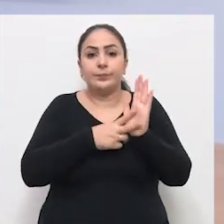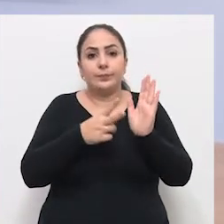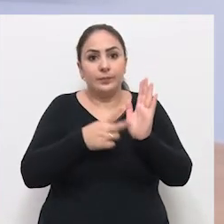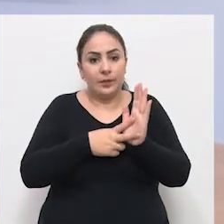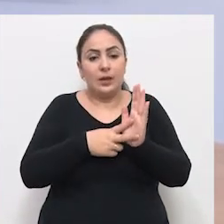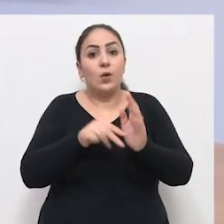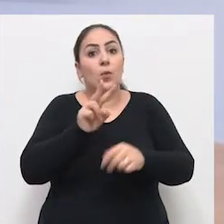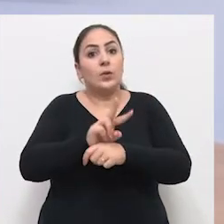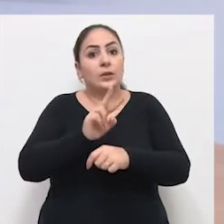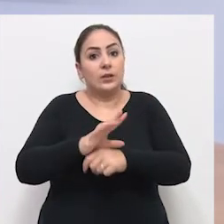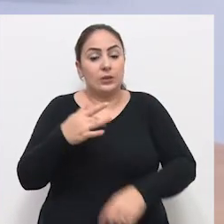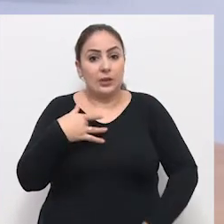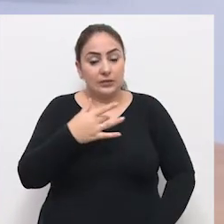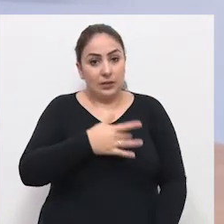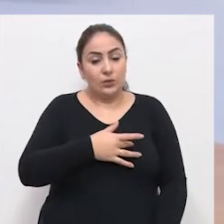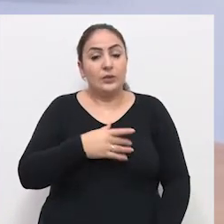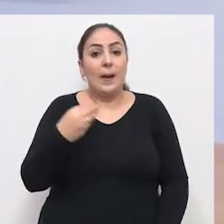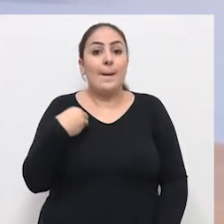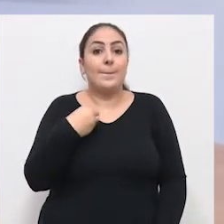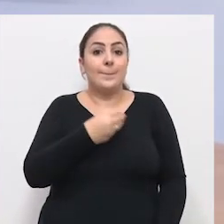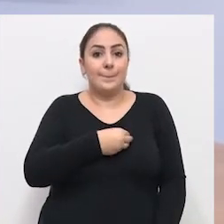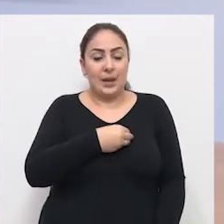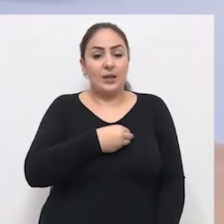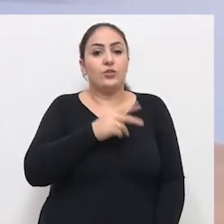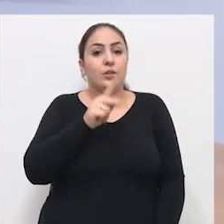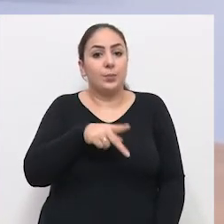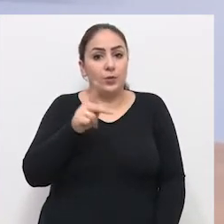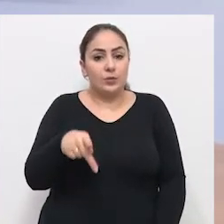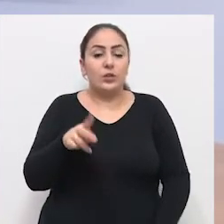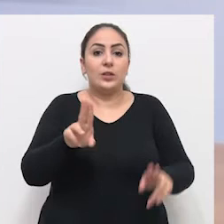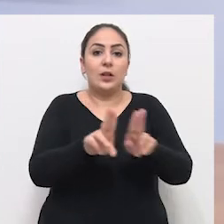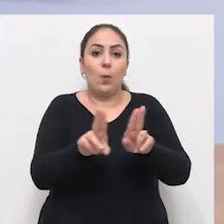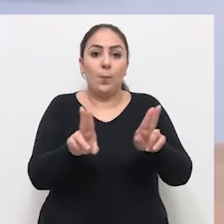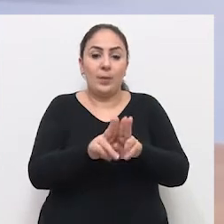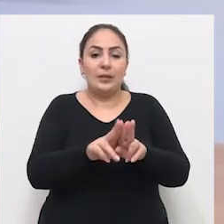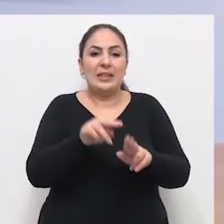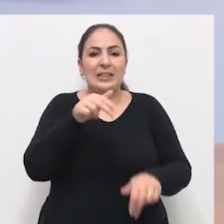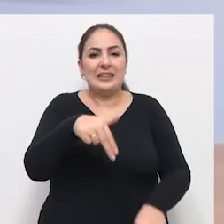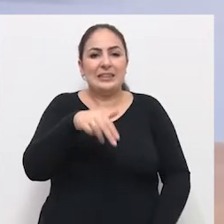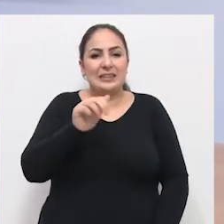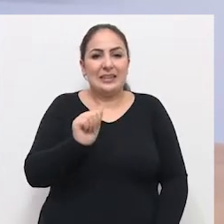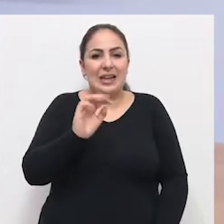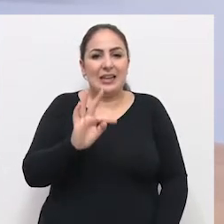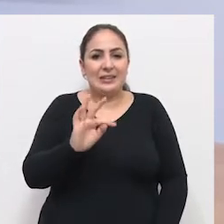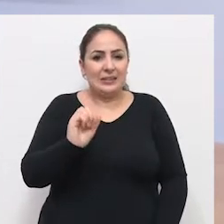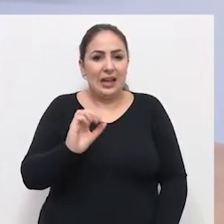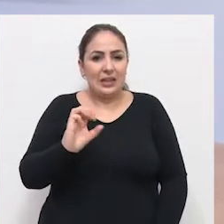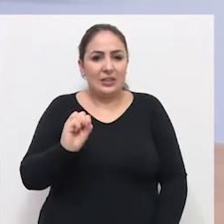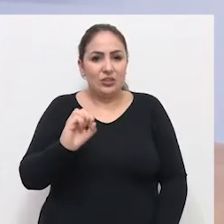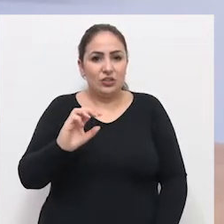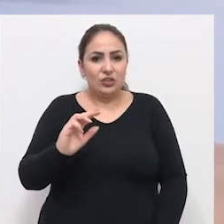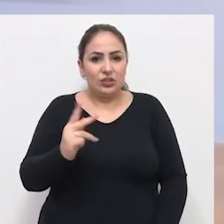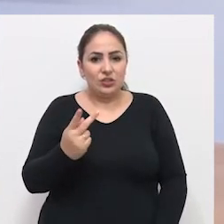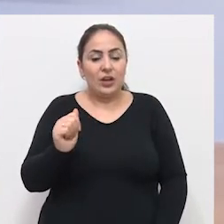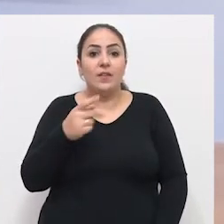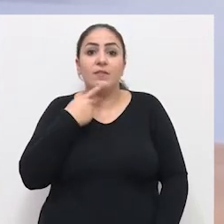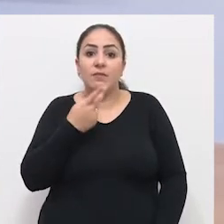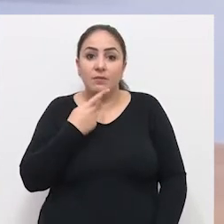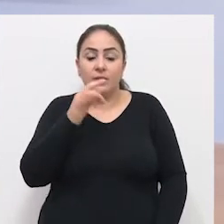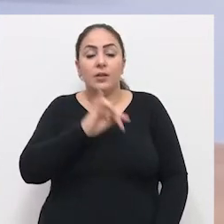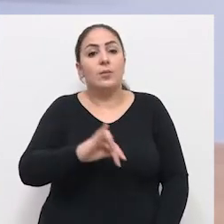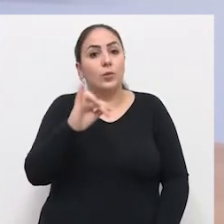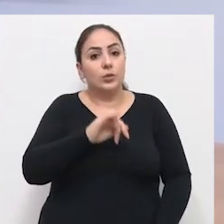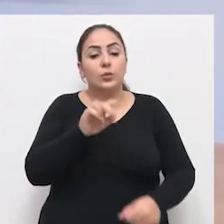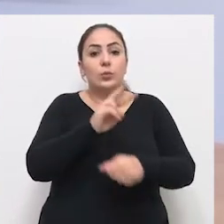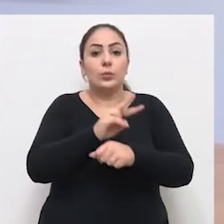continuar atento aos cuidados com a saúde. A médica e professora da UPF, Natasha Balém, destaca